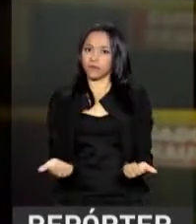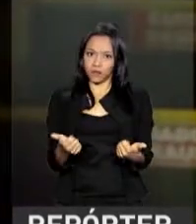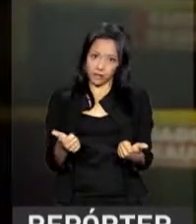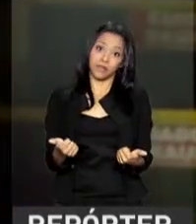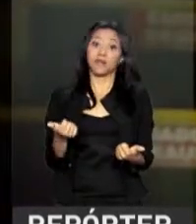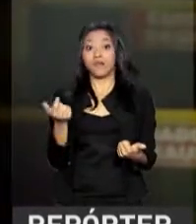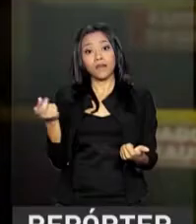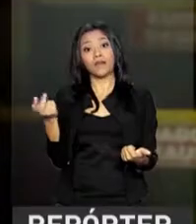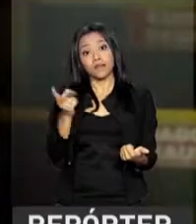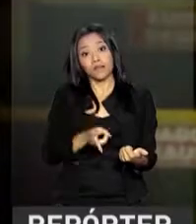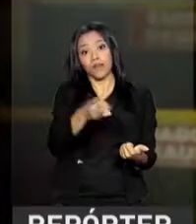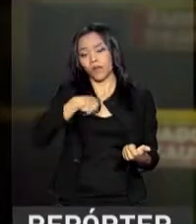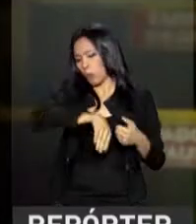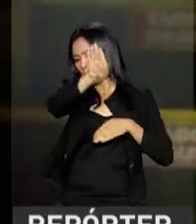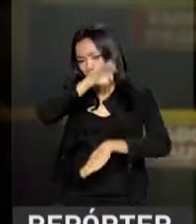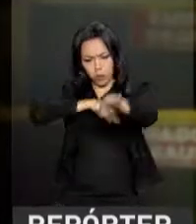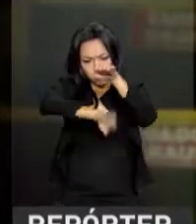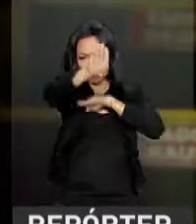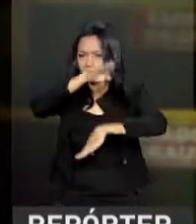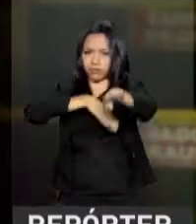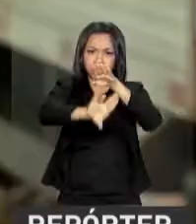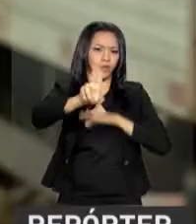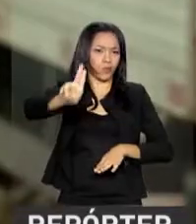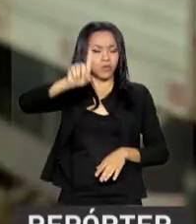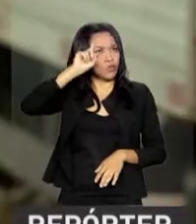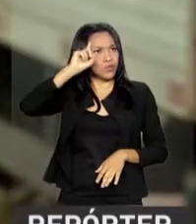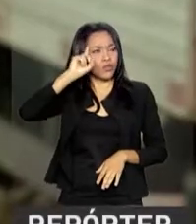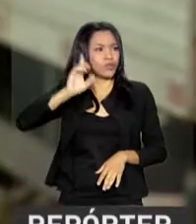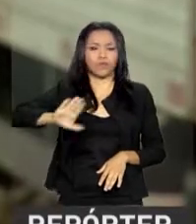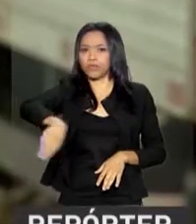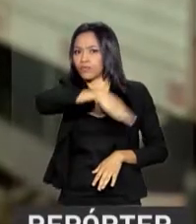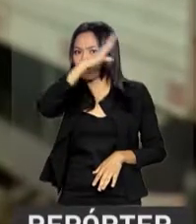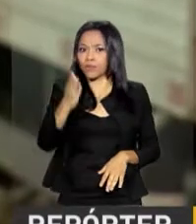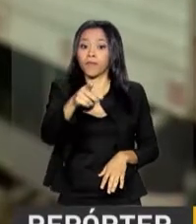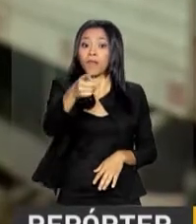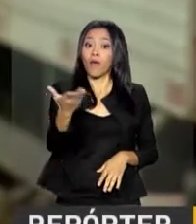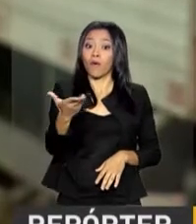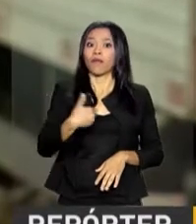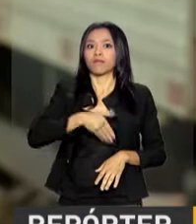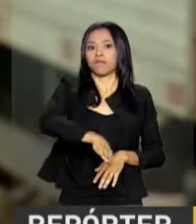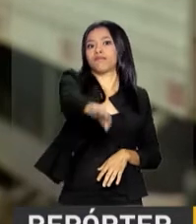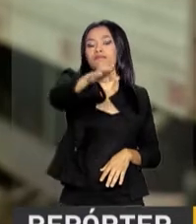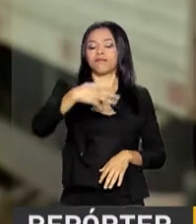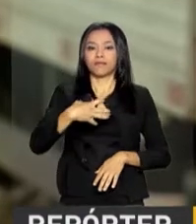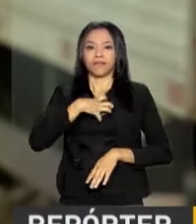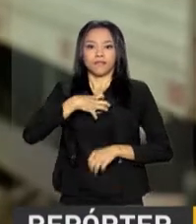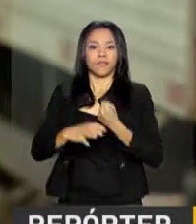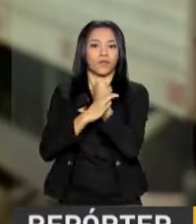trafega por simplesmente não tem propriamente na história o dia todo anda com mais mas com criança né um caso de